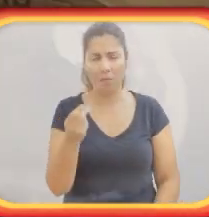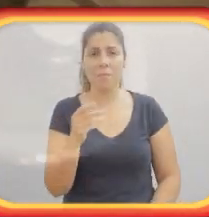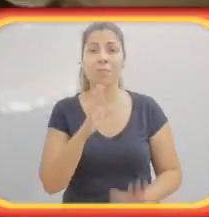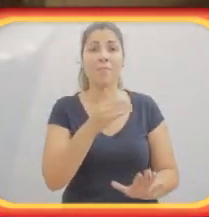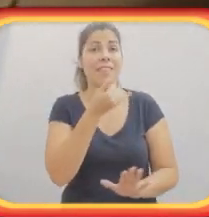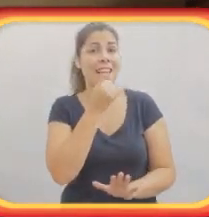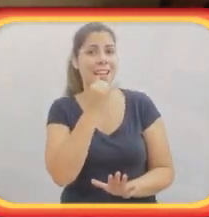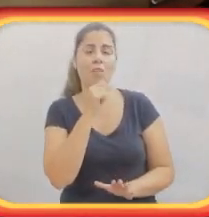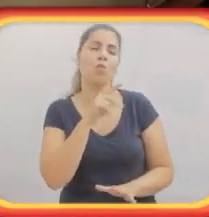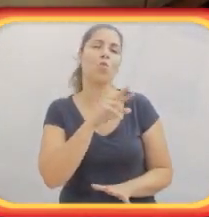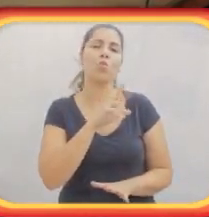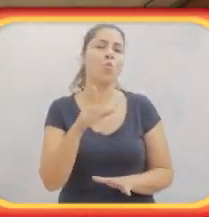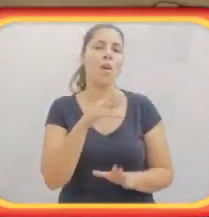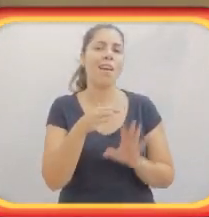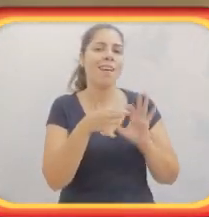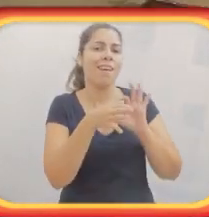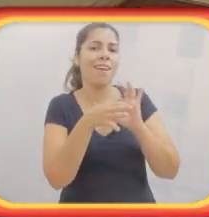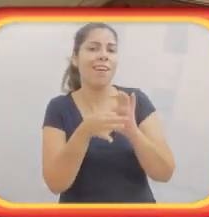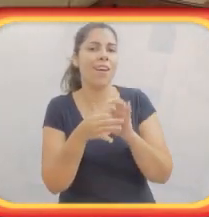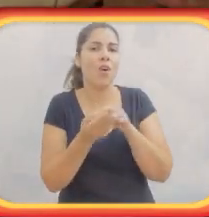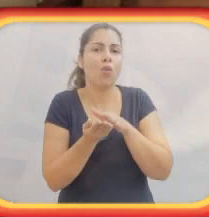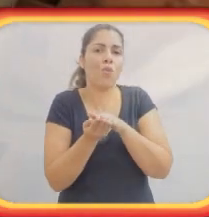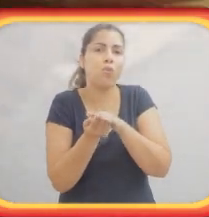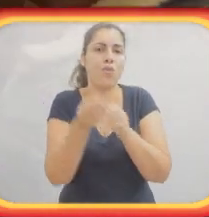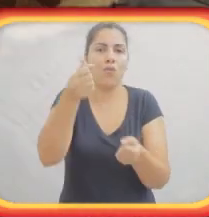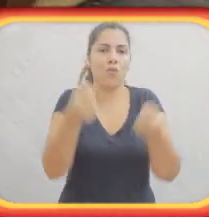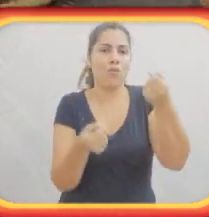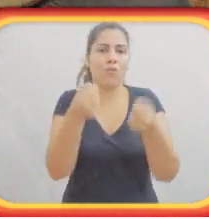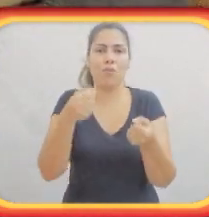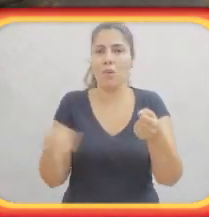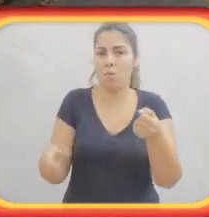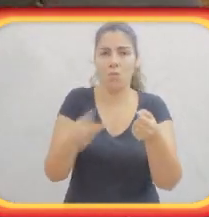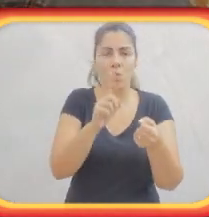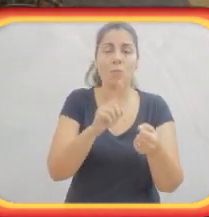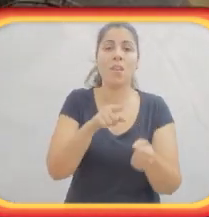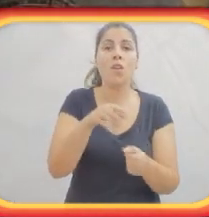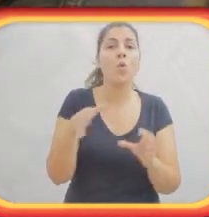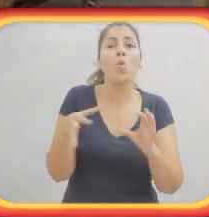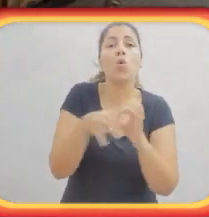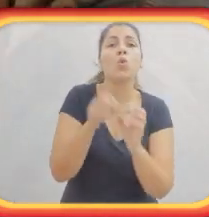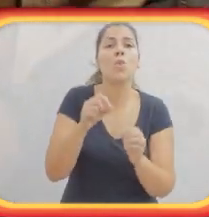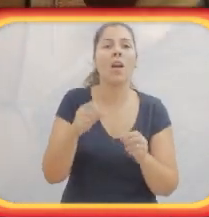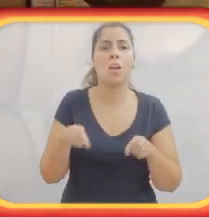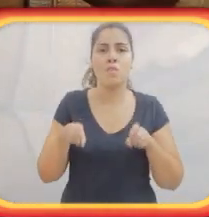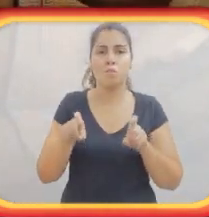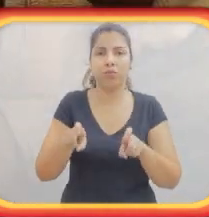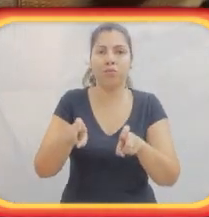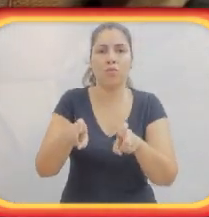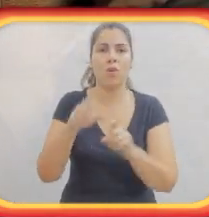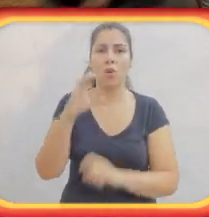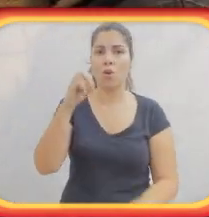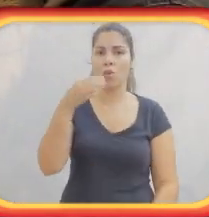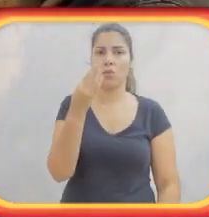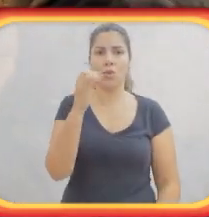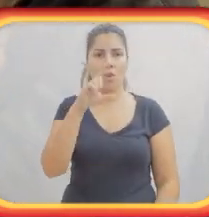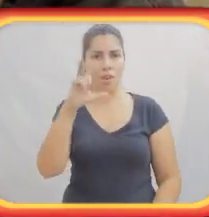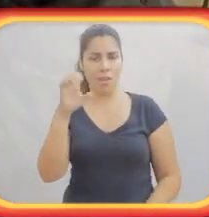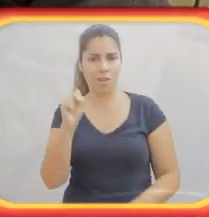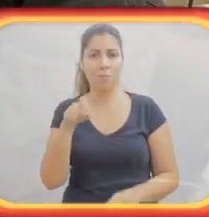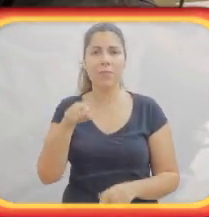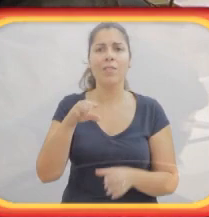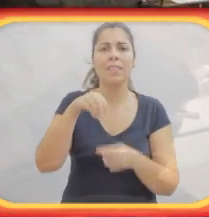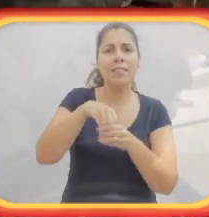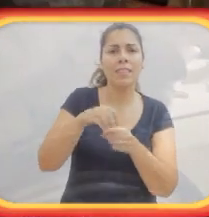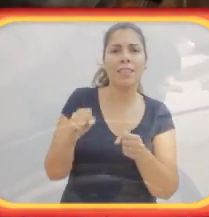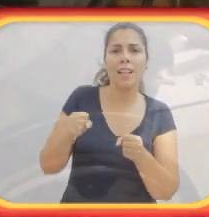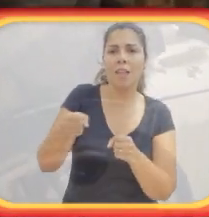uma máquina que dá velocidade aos elétricos. Os elétricos não se conduzem... Como seria uma marcha. Não se conduzem com